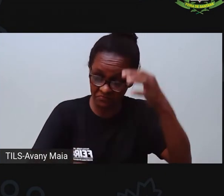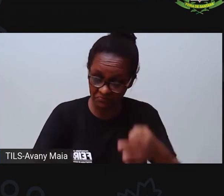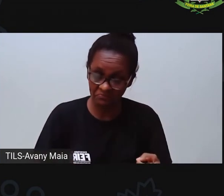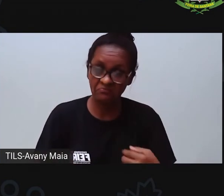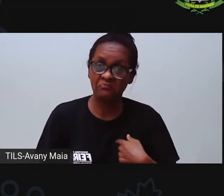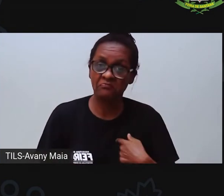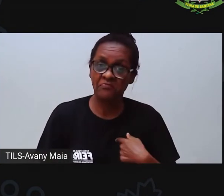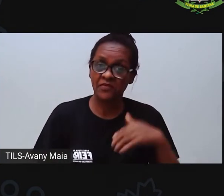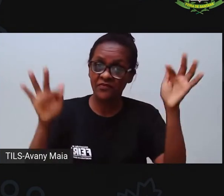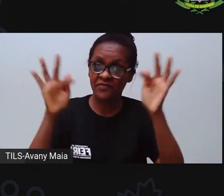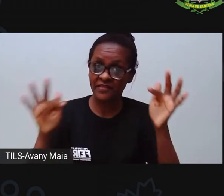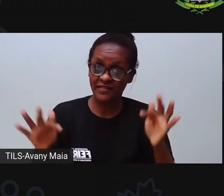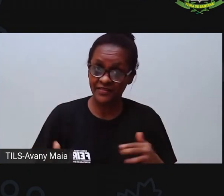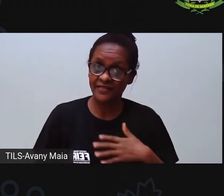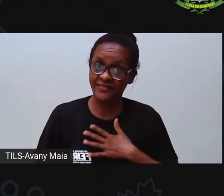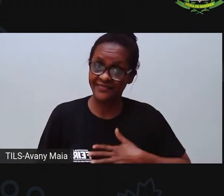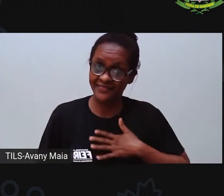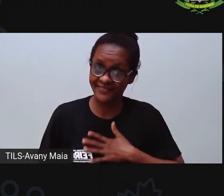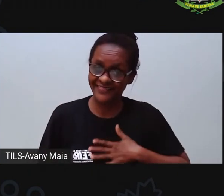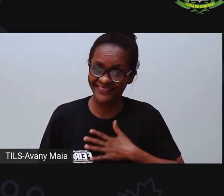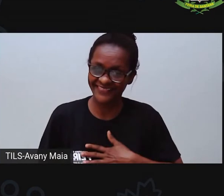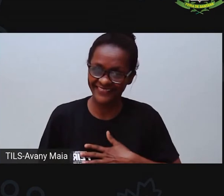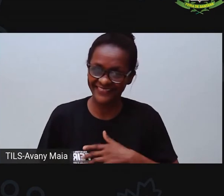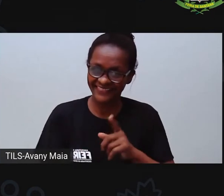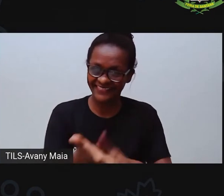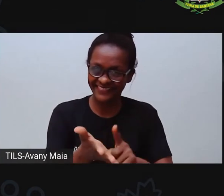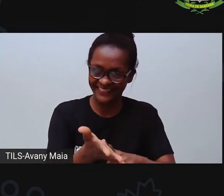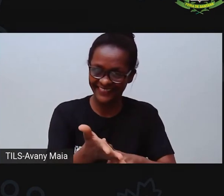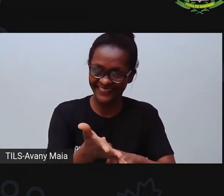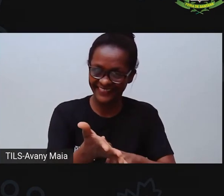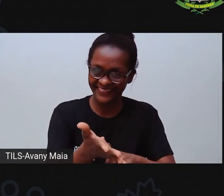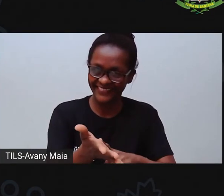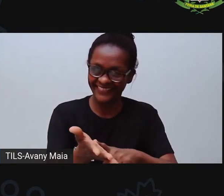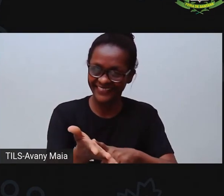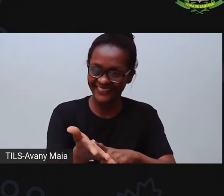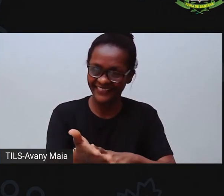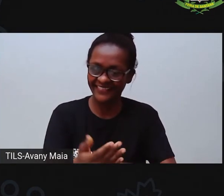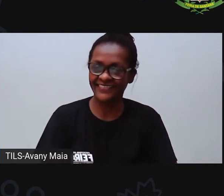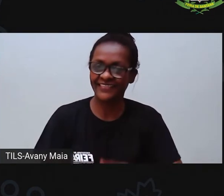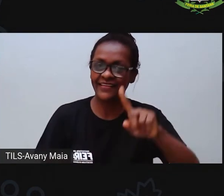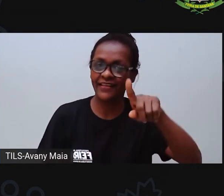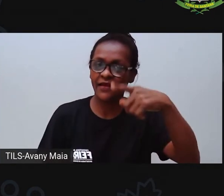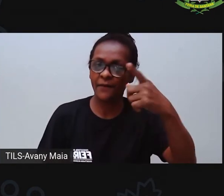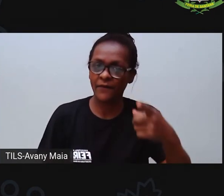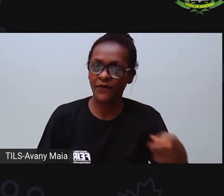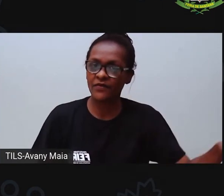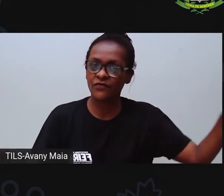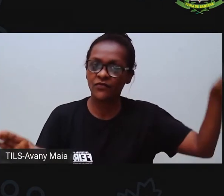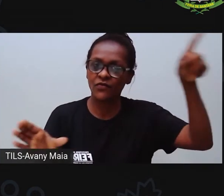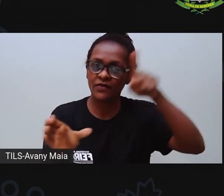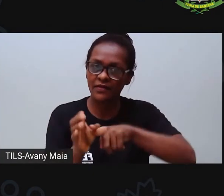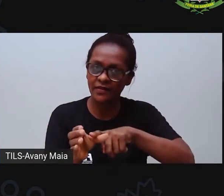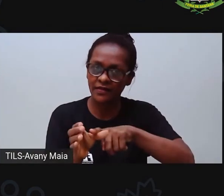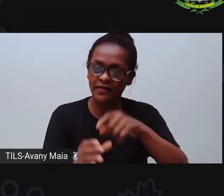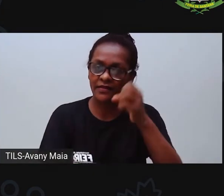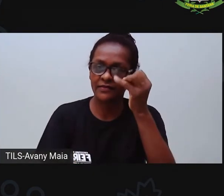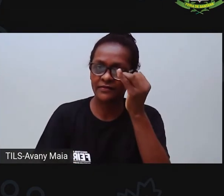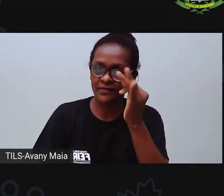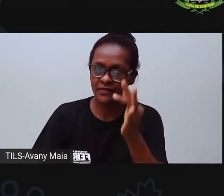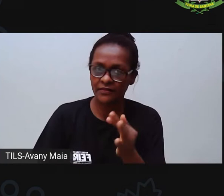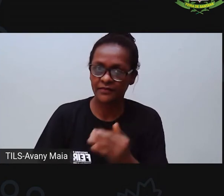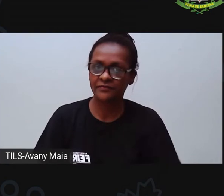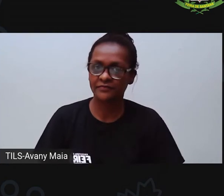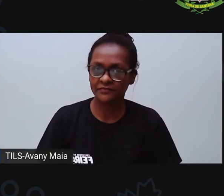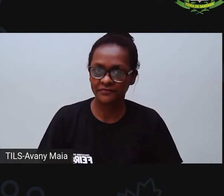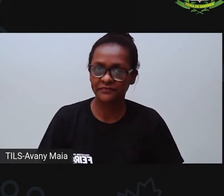também consigam fazer e que vocês gostem, combinado? Então a Pro vai voltar aqui para a apresentação para a